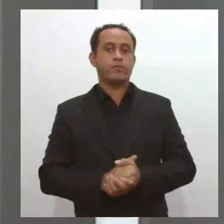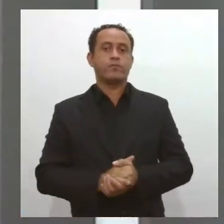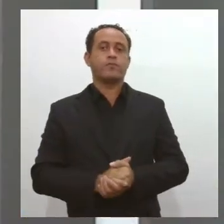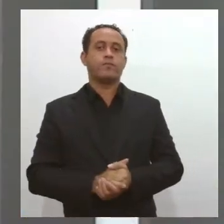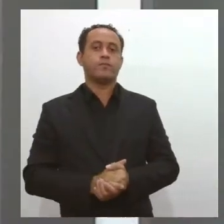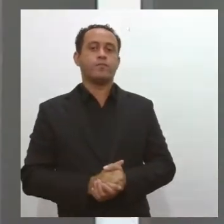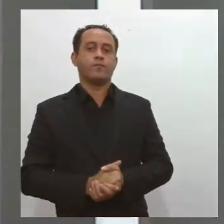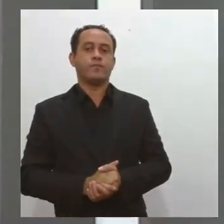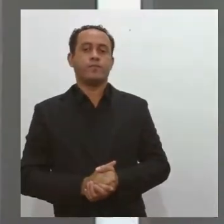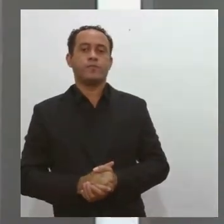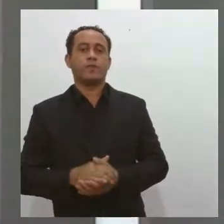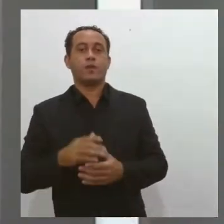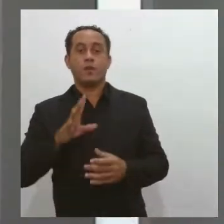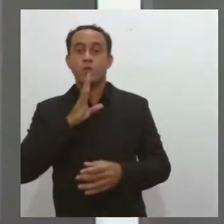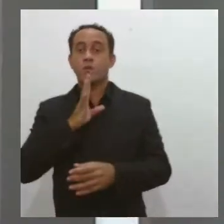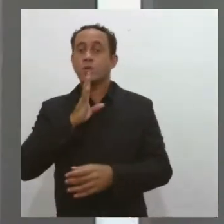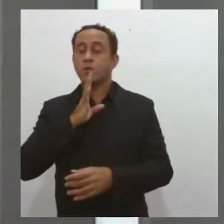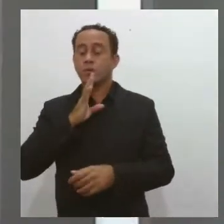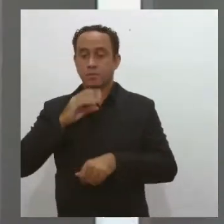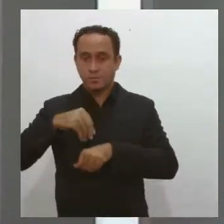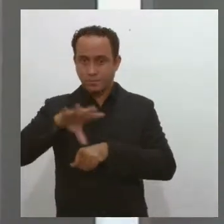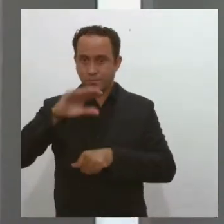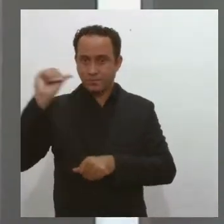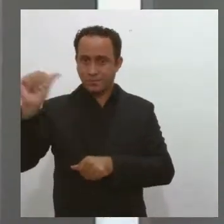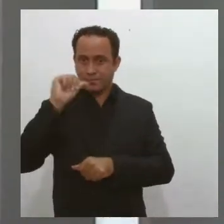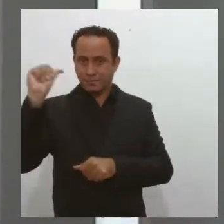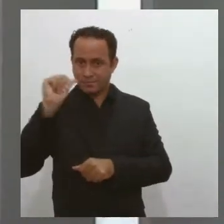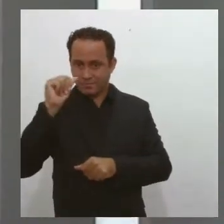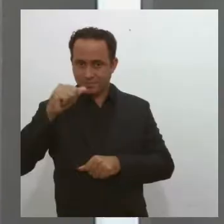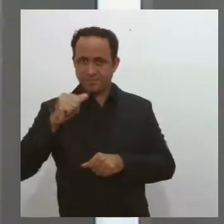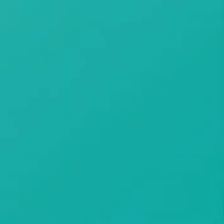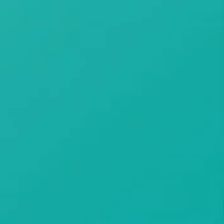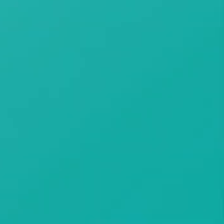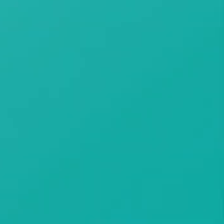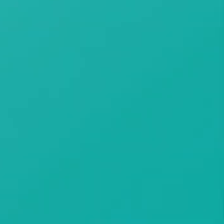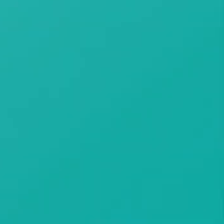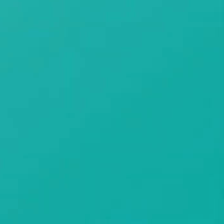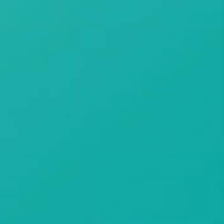E agora vamos com informações da Agência de Notícias Alese.